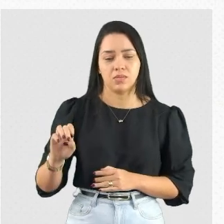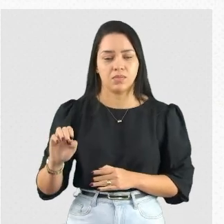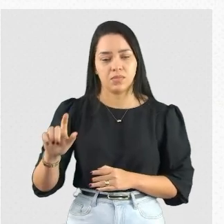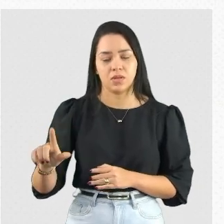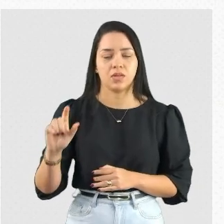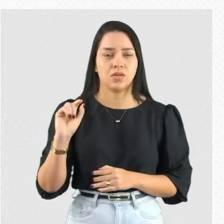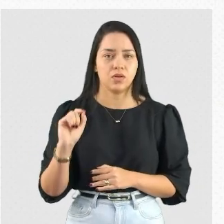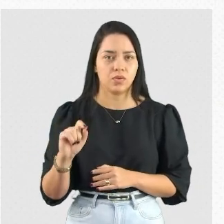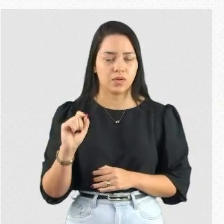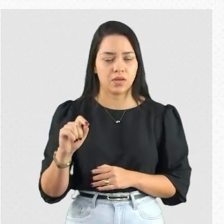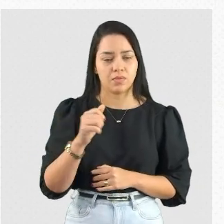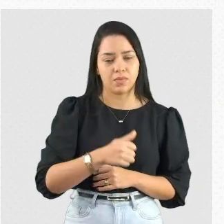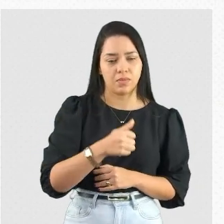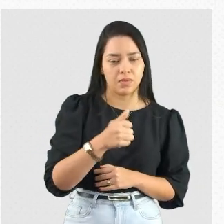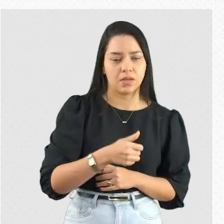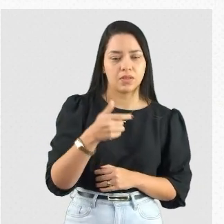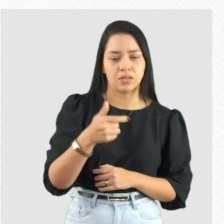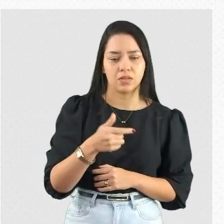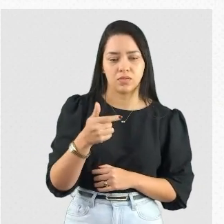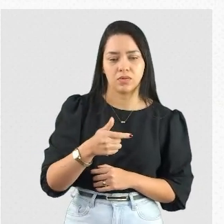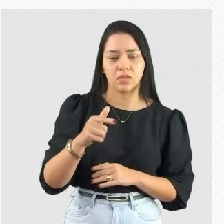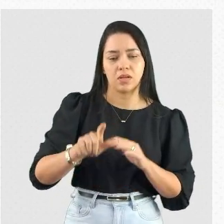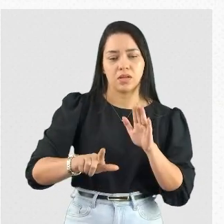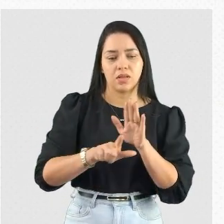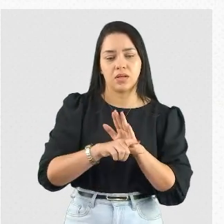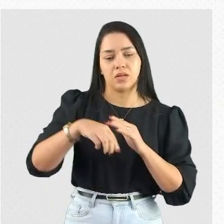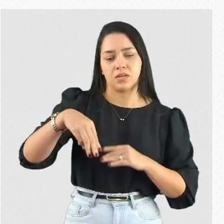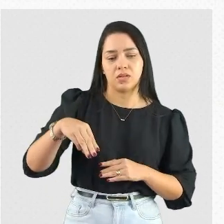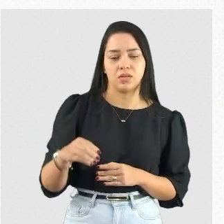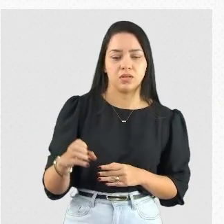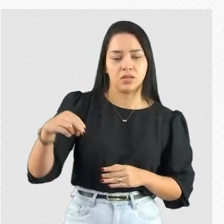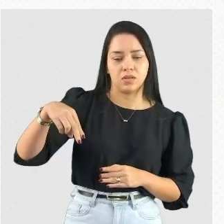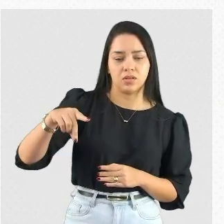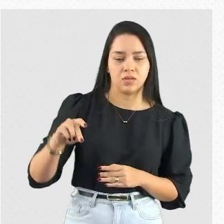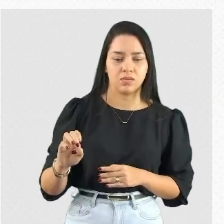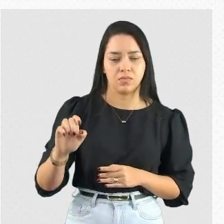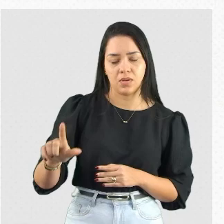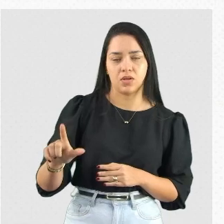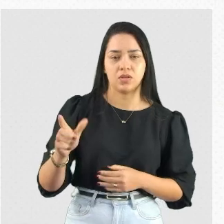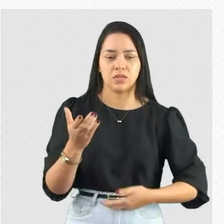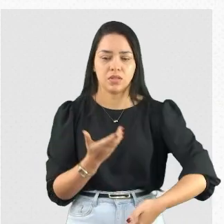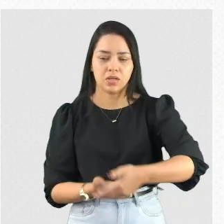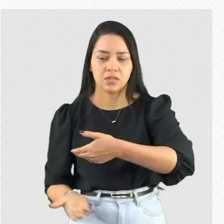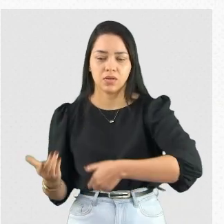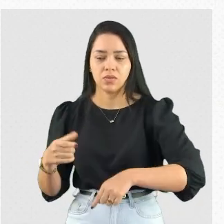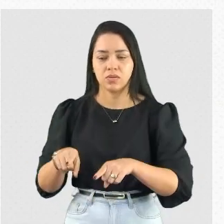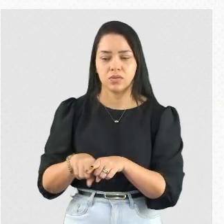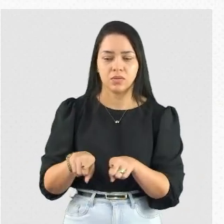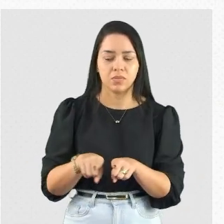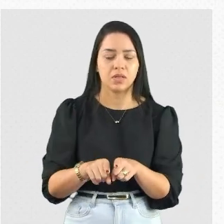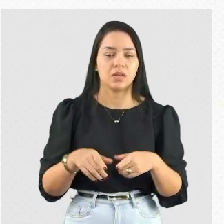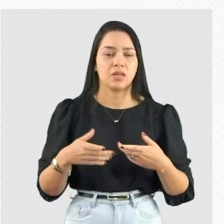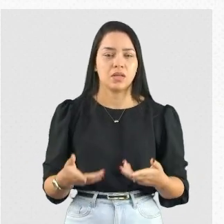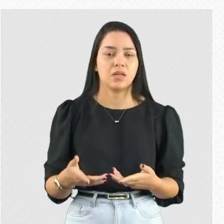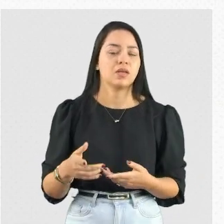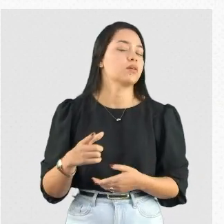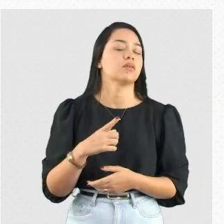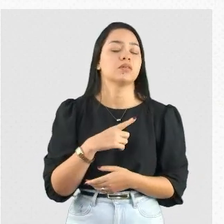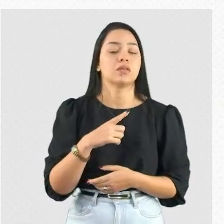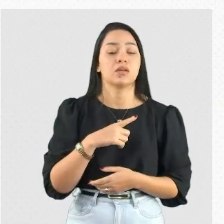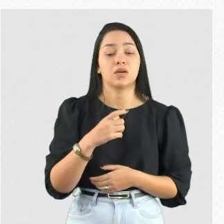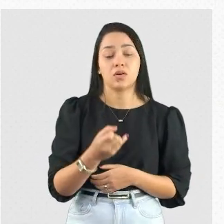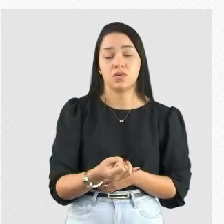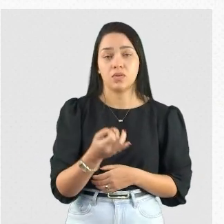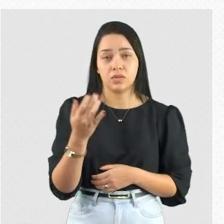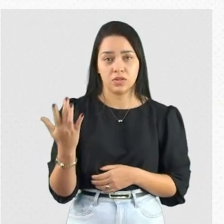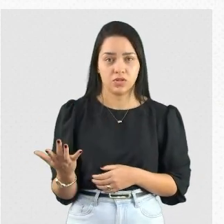o que é a primeira e a segunda lei de Mendel. A gente vai falar finalmente a nossa interação gênica e também um pouquinho de heranças